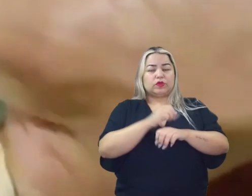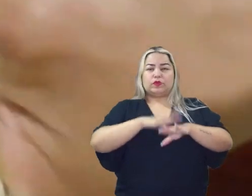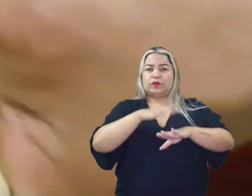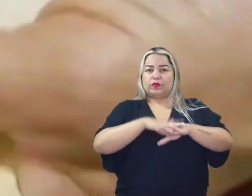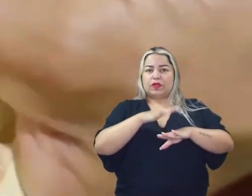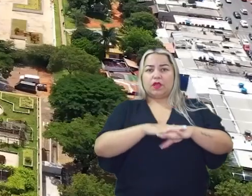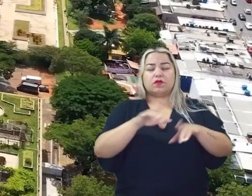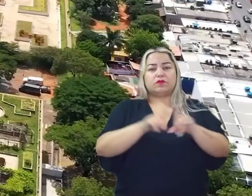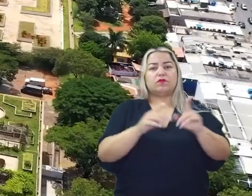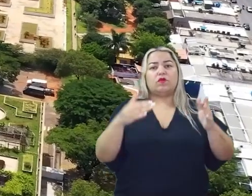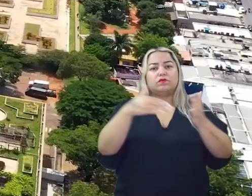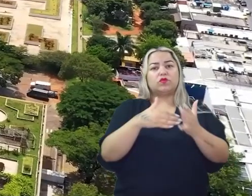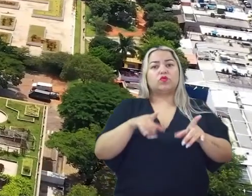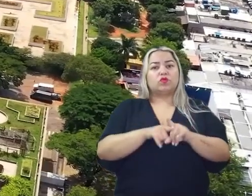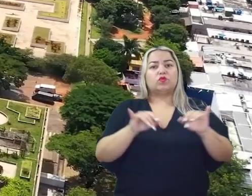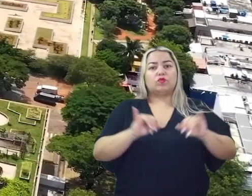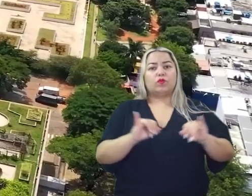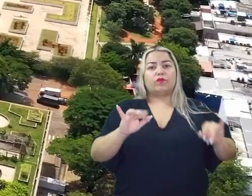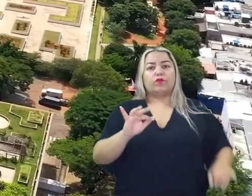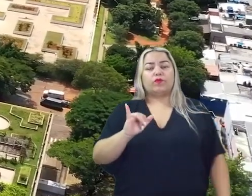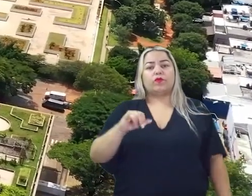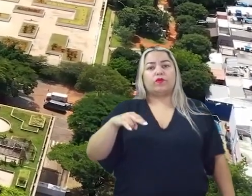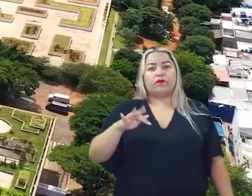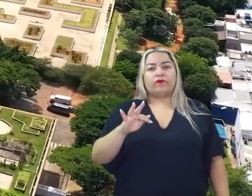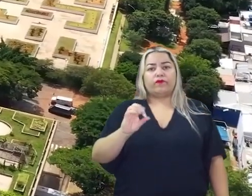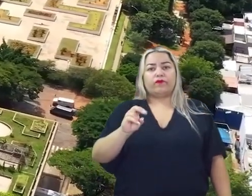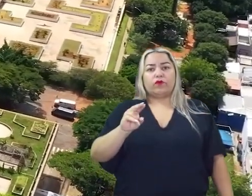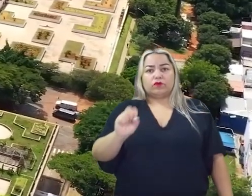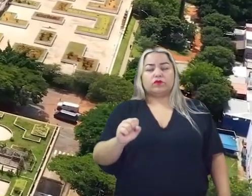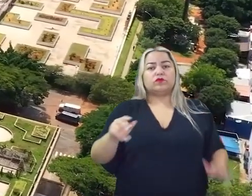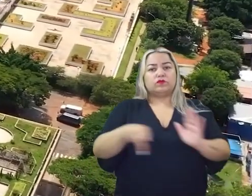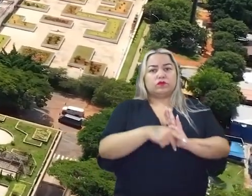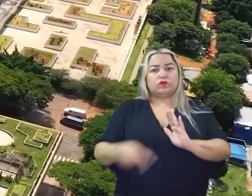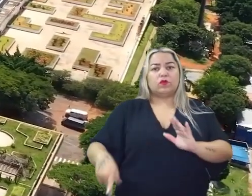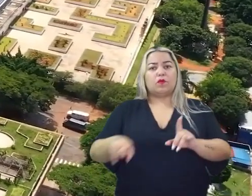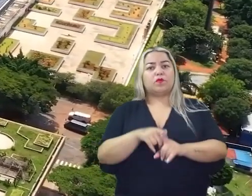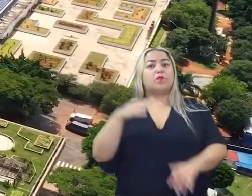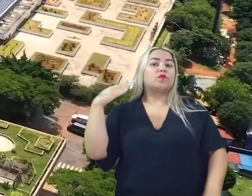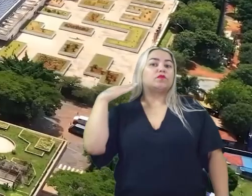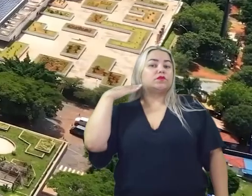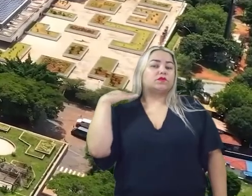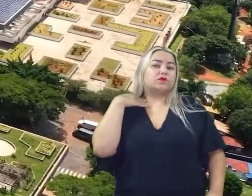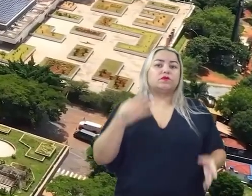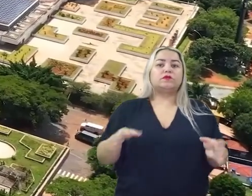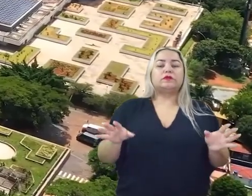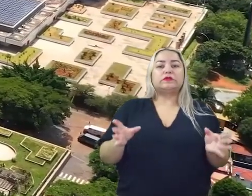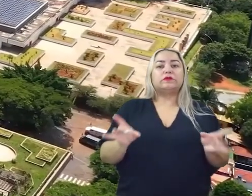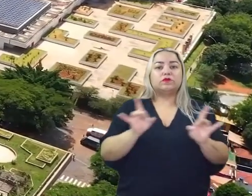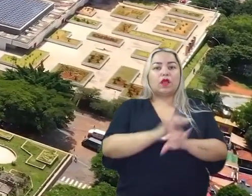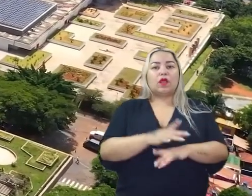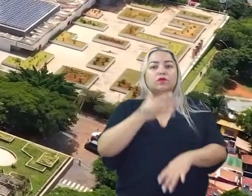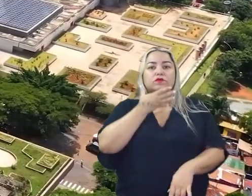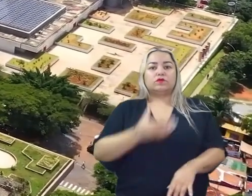12,25% ao ano. É mais do que a previsão da última edição do Boletim Focus do próprio Banco Central, que tinha uma expectativa de